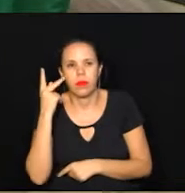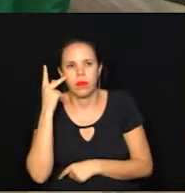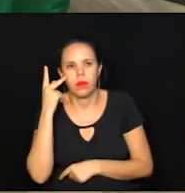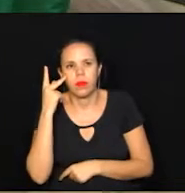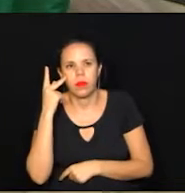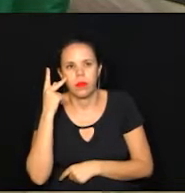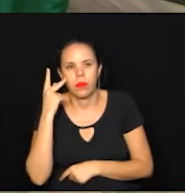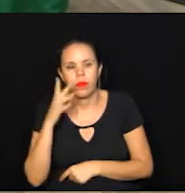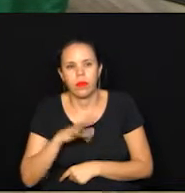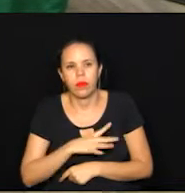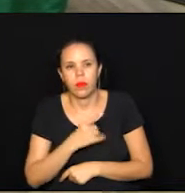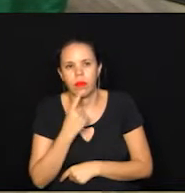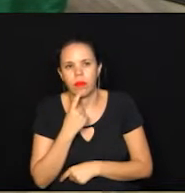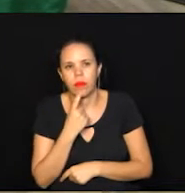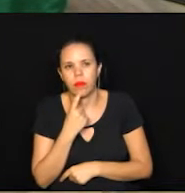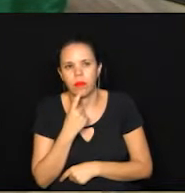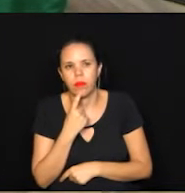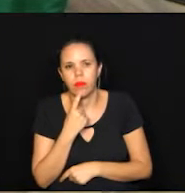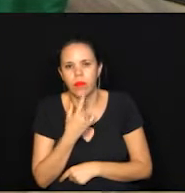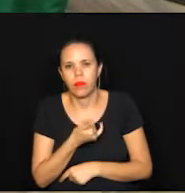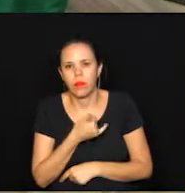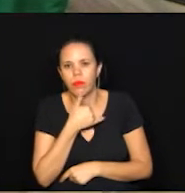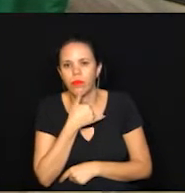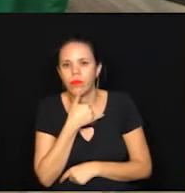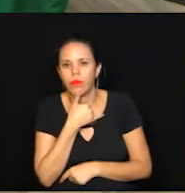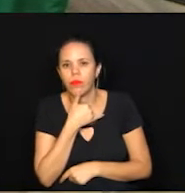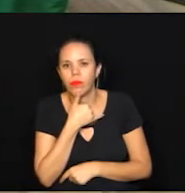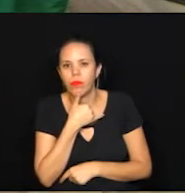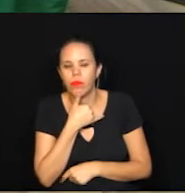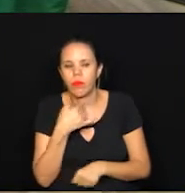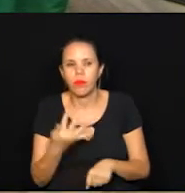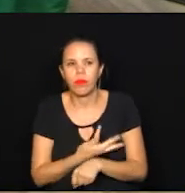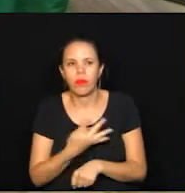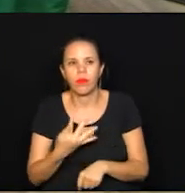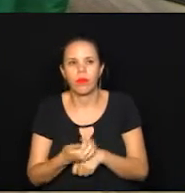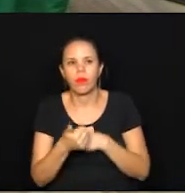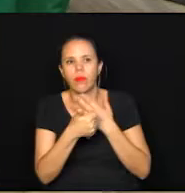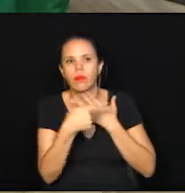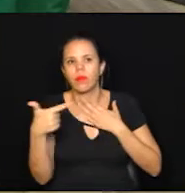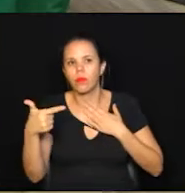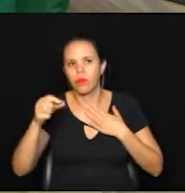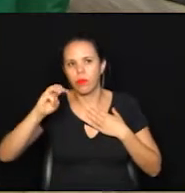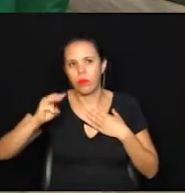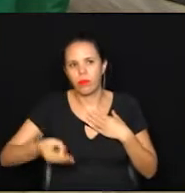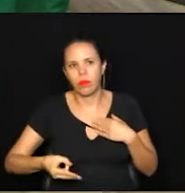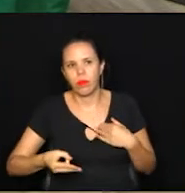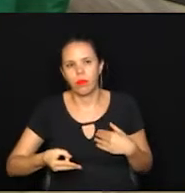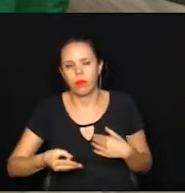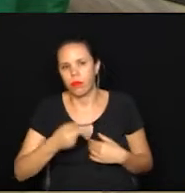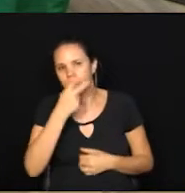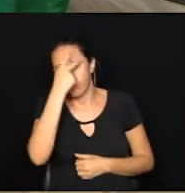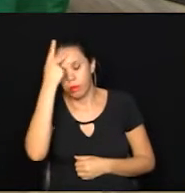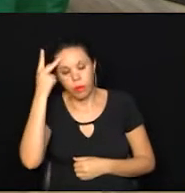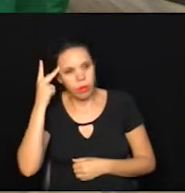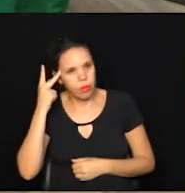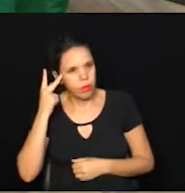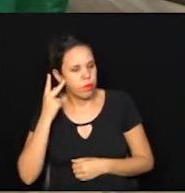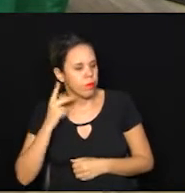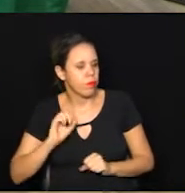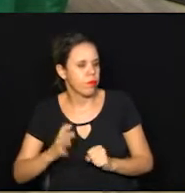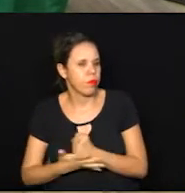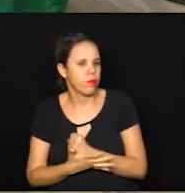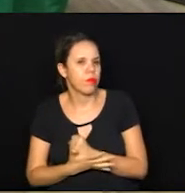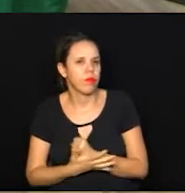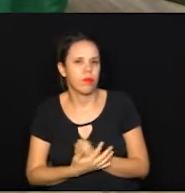e depois na cidade de Campinas, porque infelizmente passamos dos 12 milhões de pessoas que testaram positivo